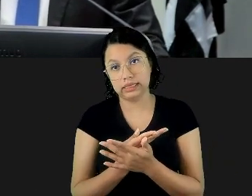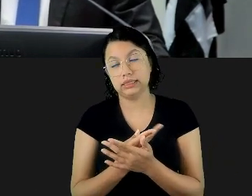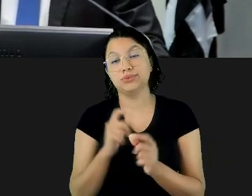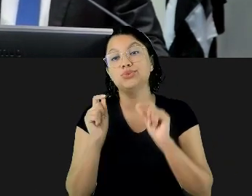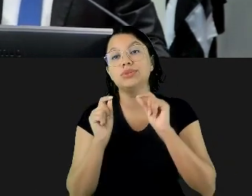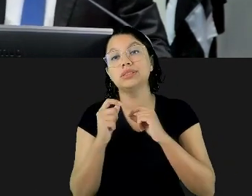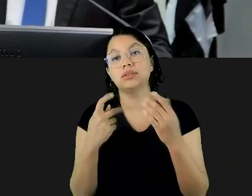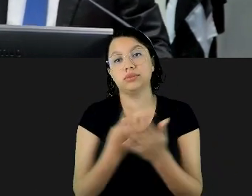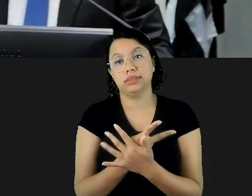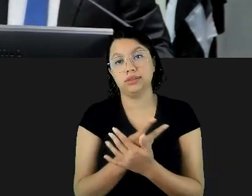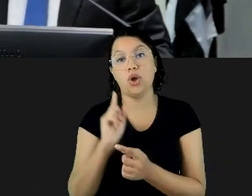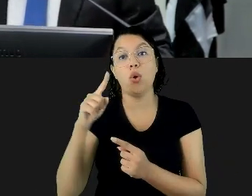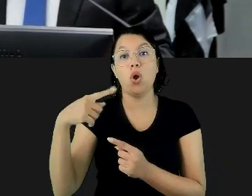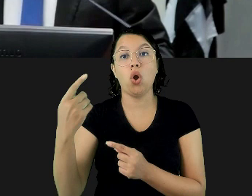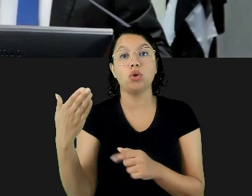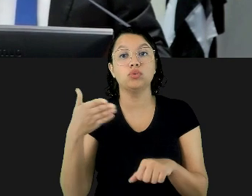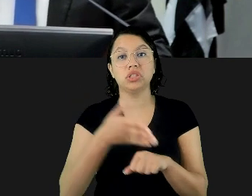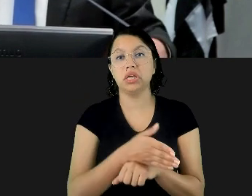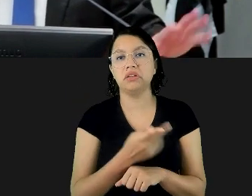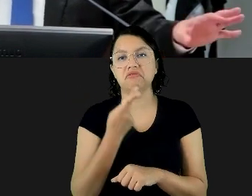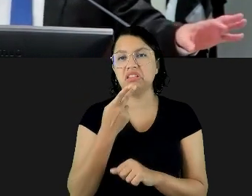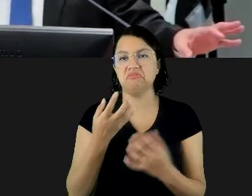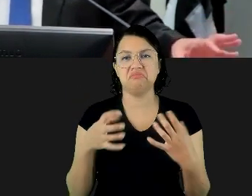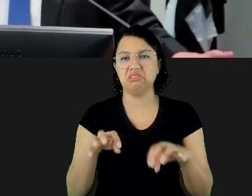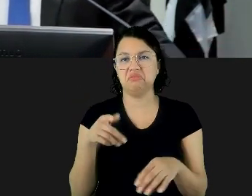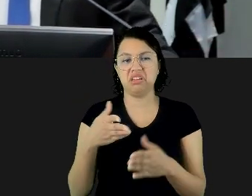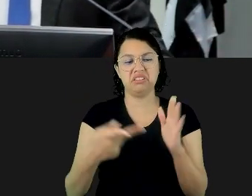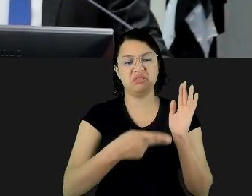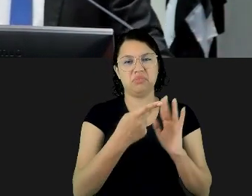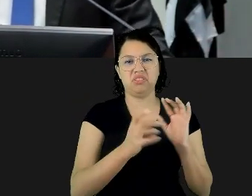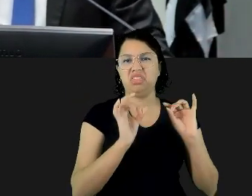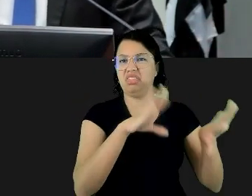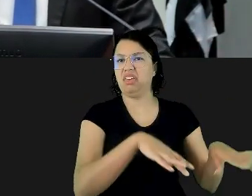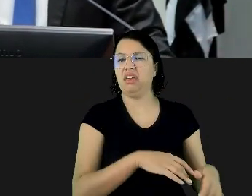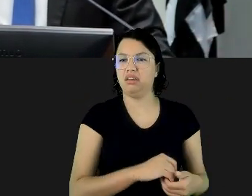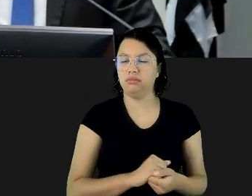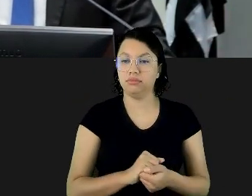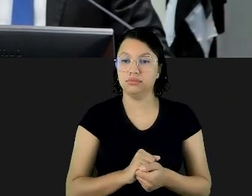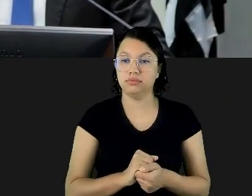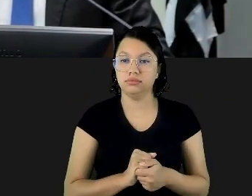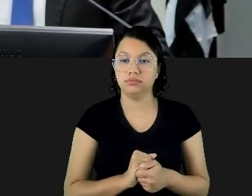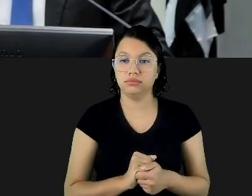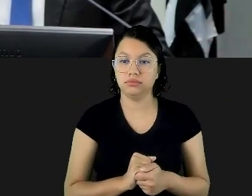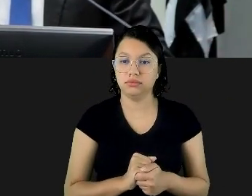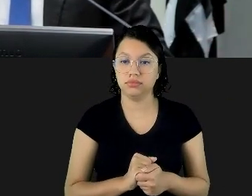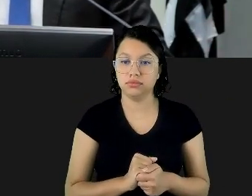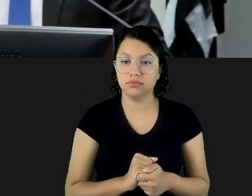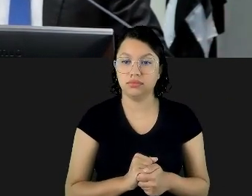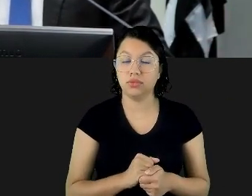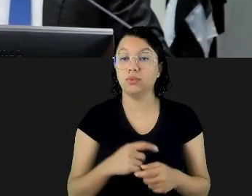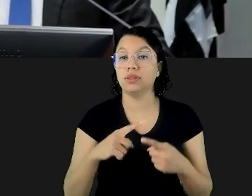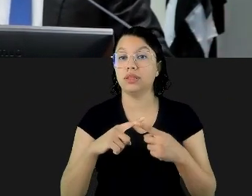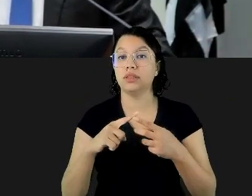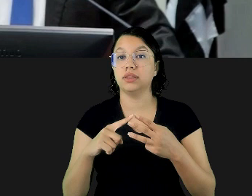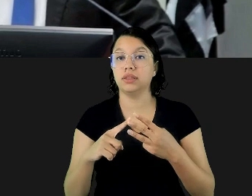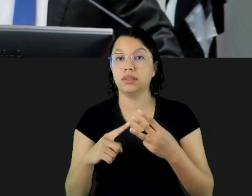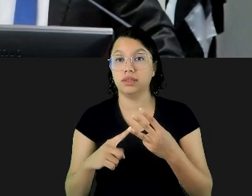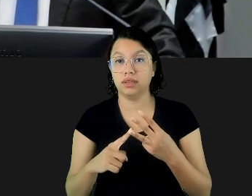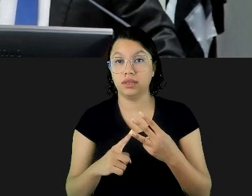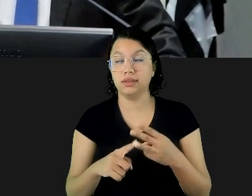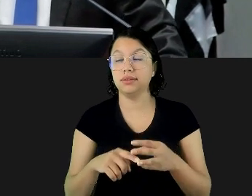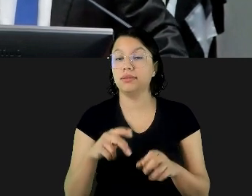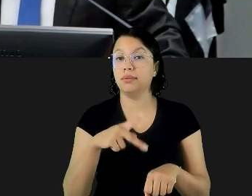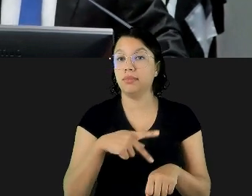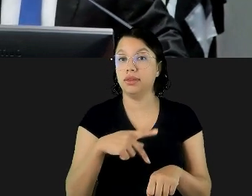que entra fala: "Não, não quero esse projeto não, larga para lá". Nos 3 países que houveram essa